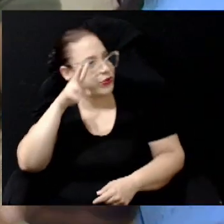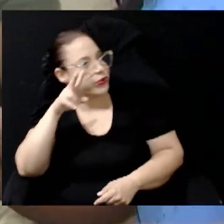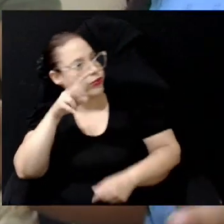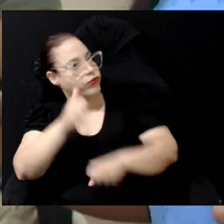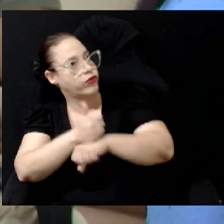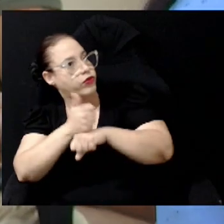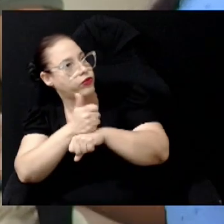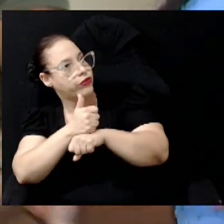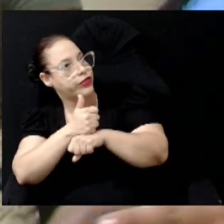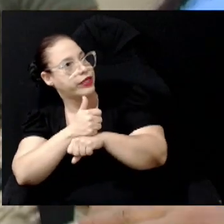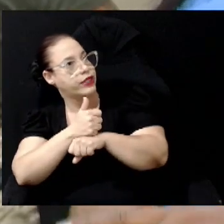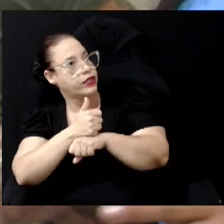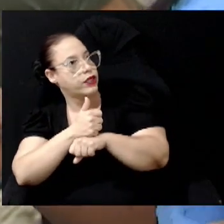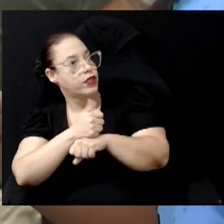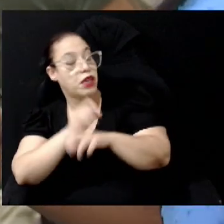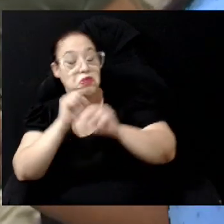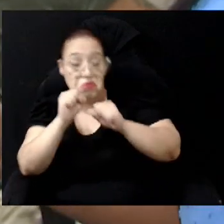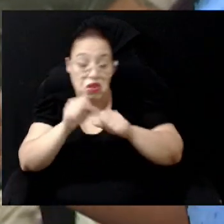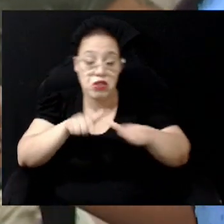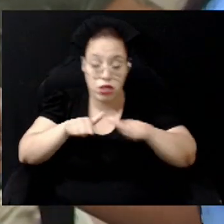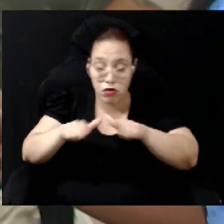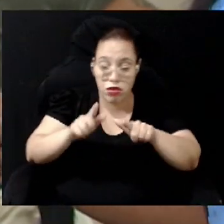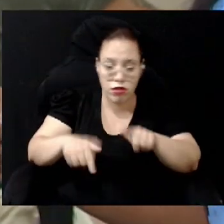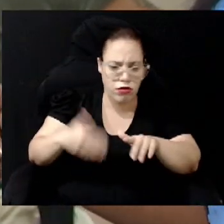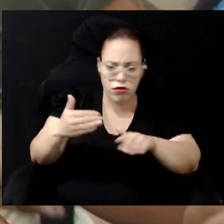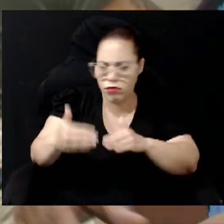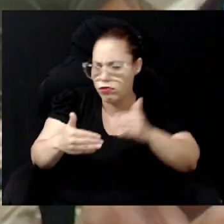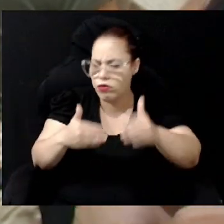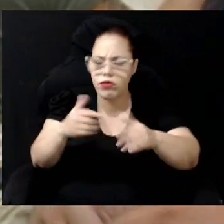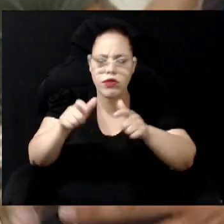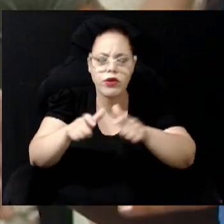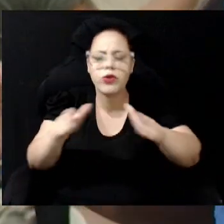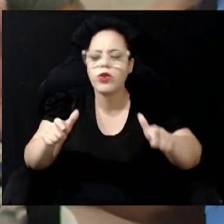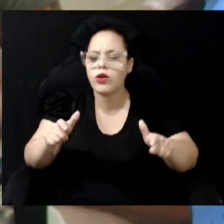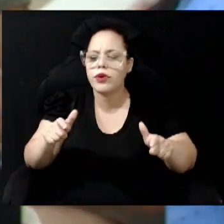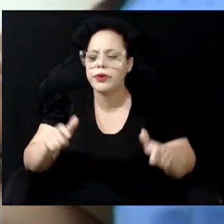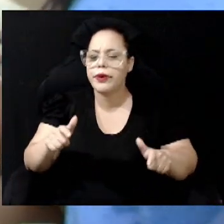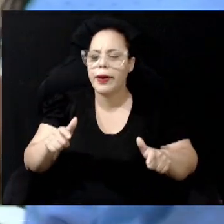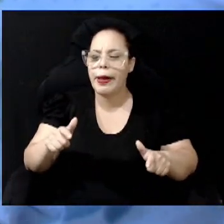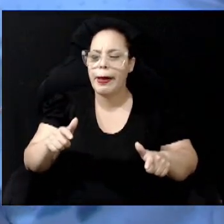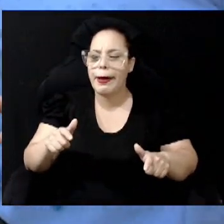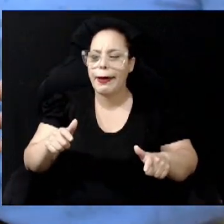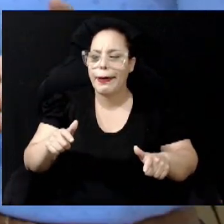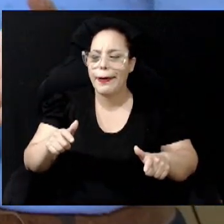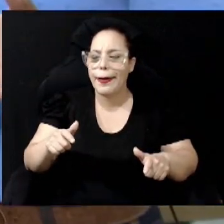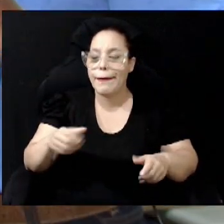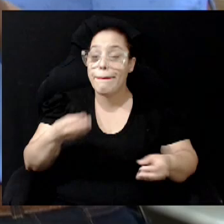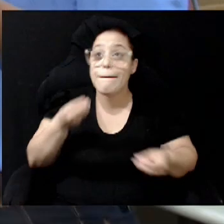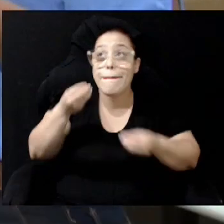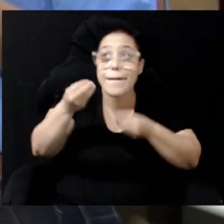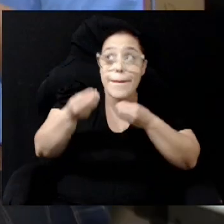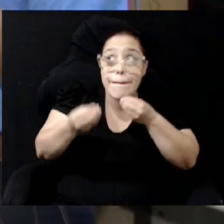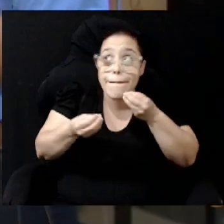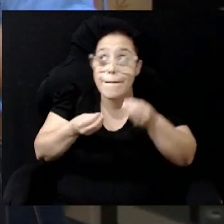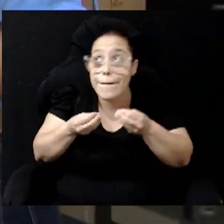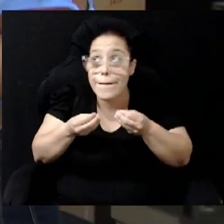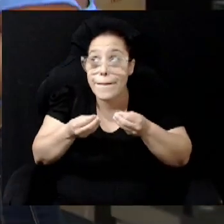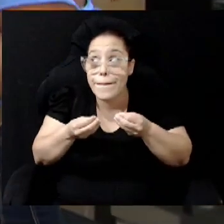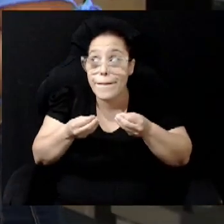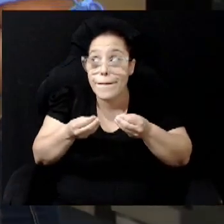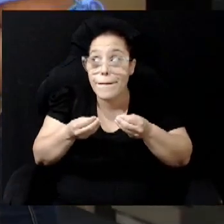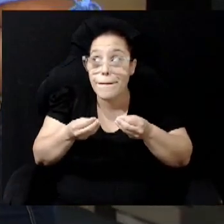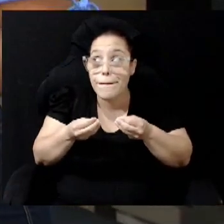pode trabalhar em vários locais, tem várias funções um historiador?